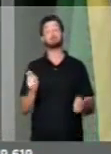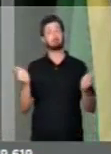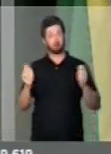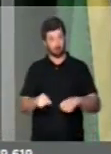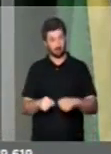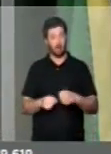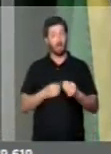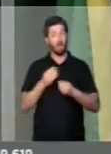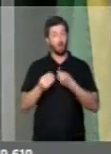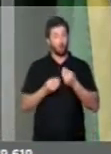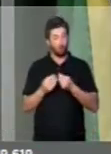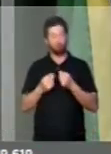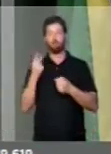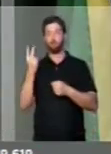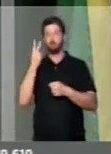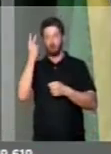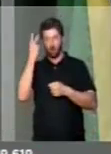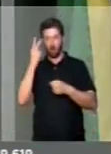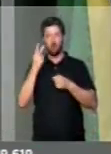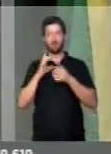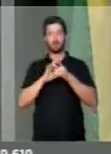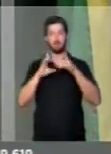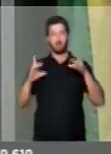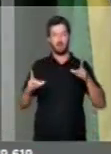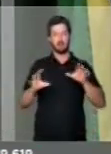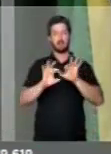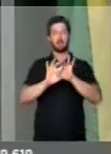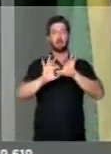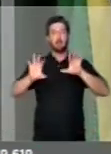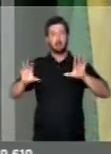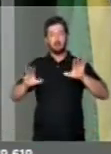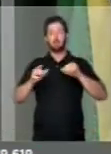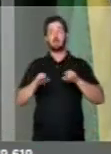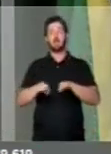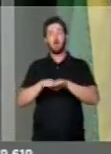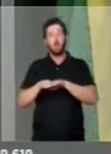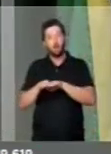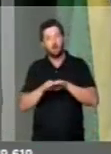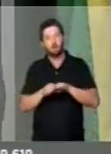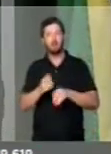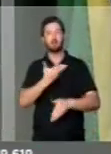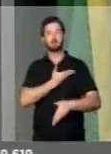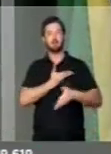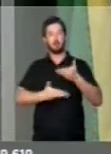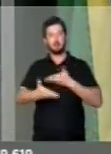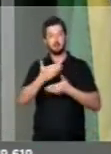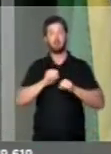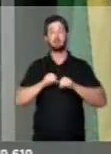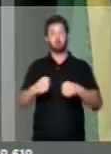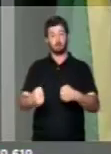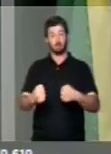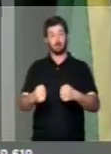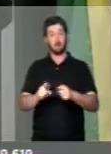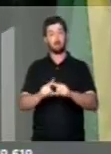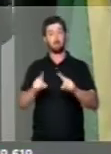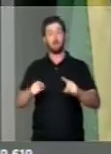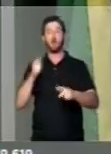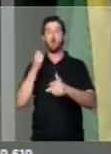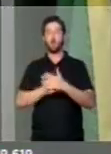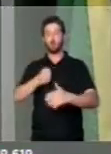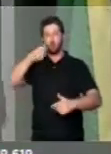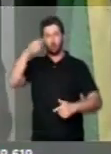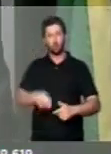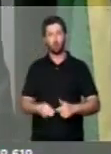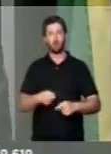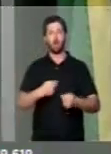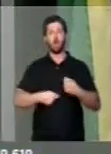possível defender os valores democráticos, da liberdade, da igualdade, da fraternidade, e combatermos de maneira dura